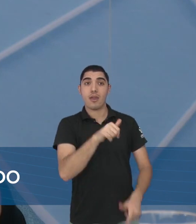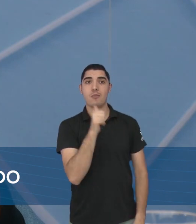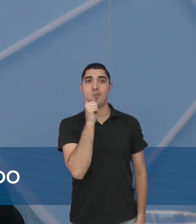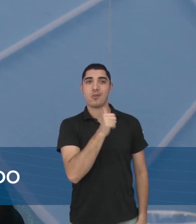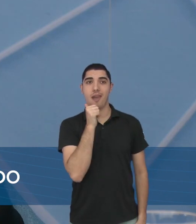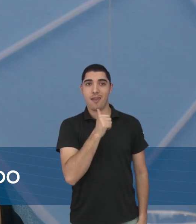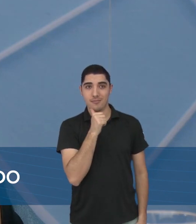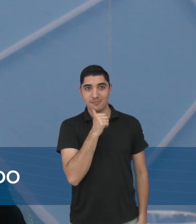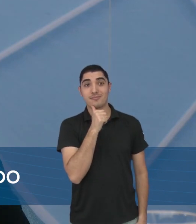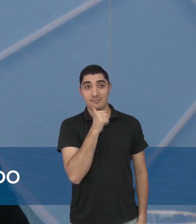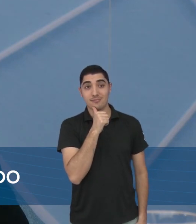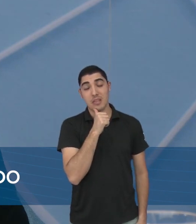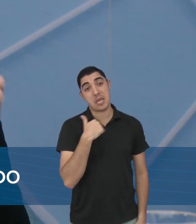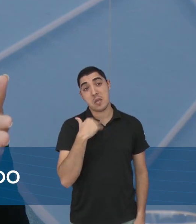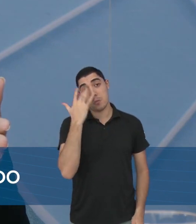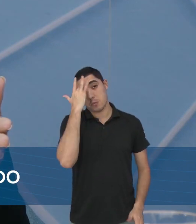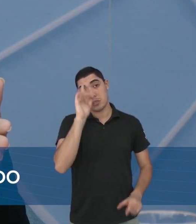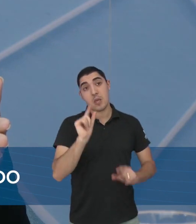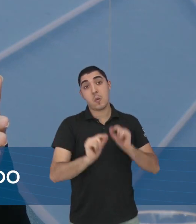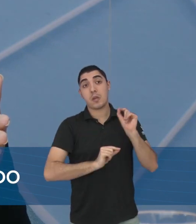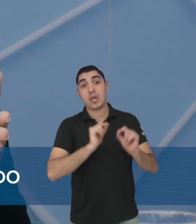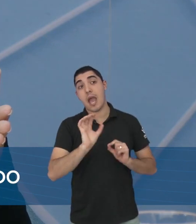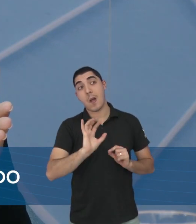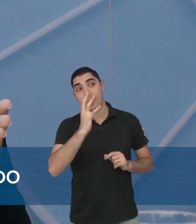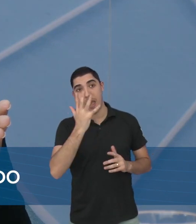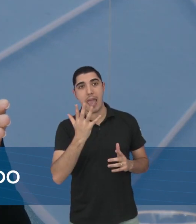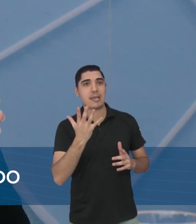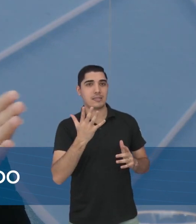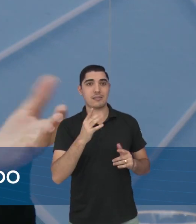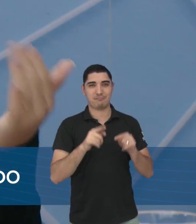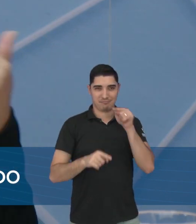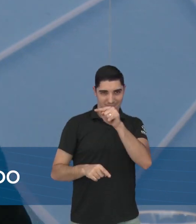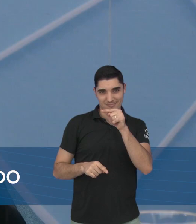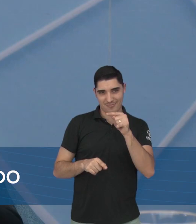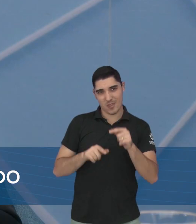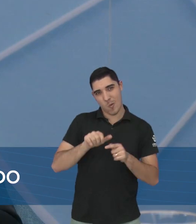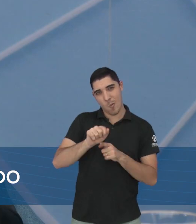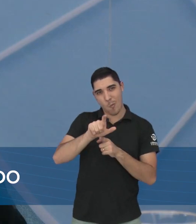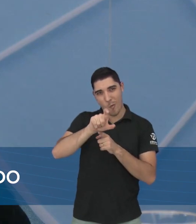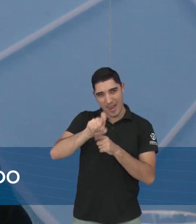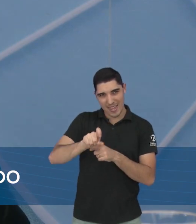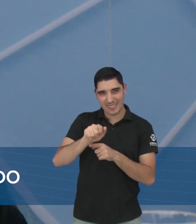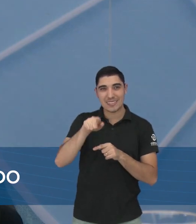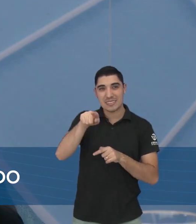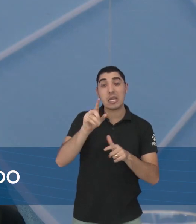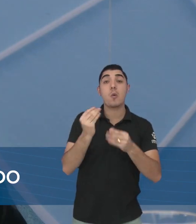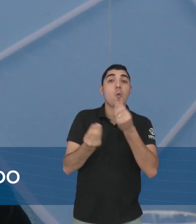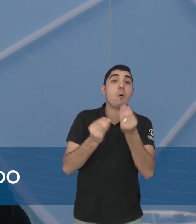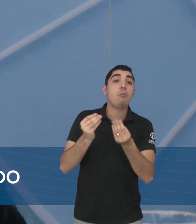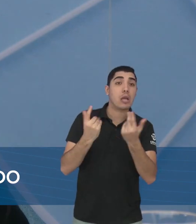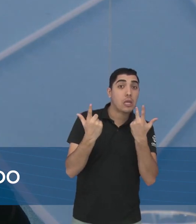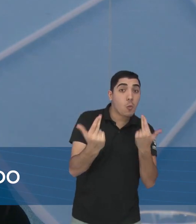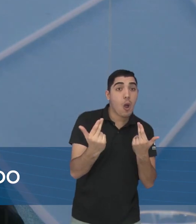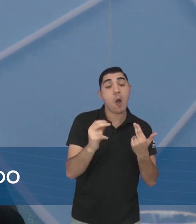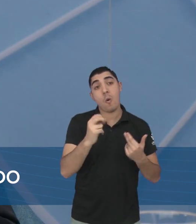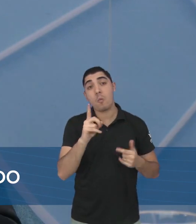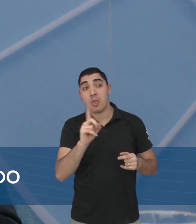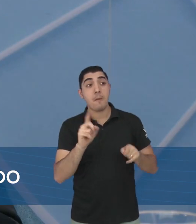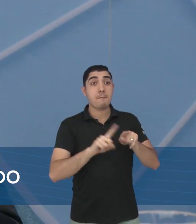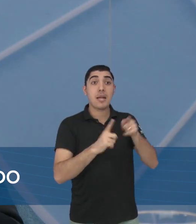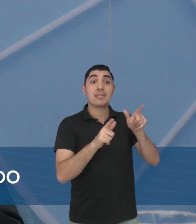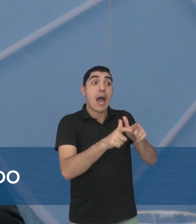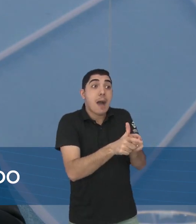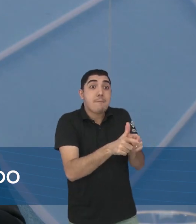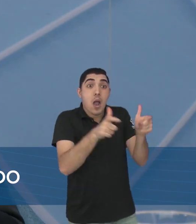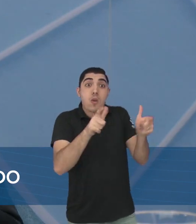a ritmo de família. Eu não sei como é a situação na casa da acolhida, mas no instituto, assim, muitas mulheres que nos buscam, que vêm buscar